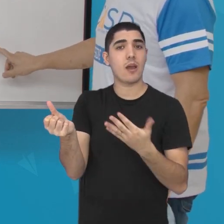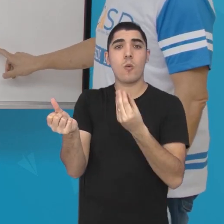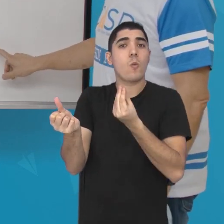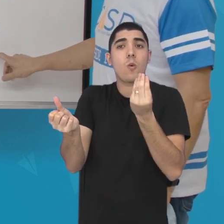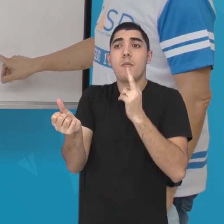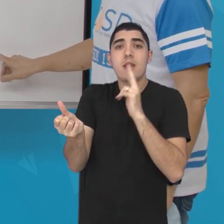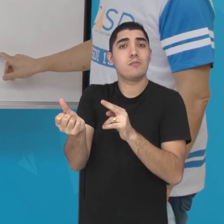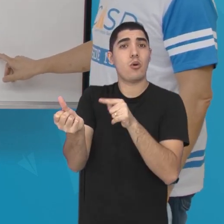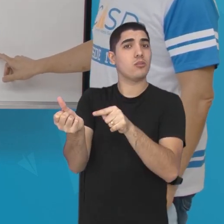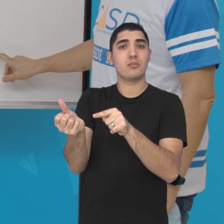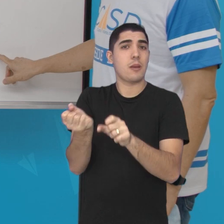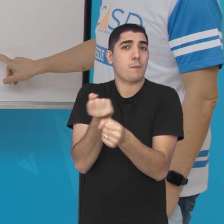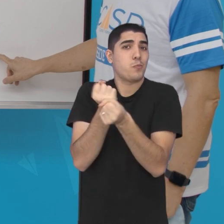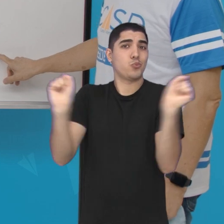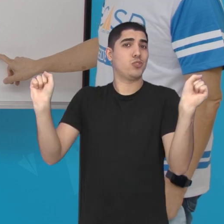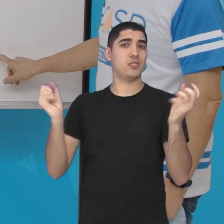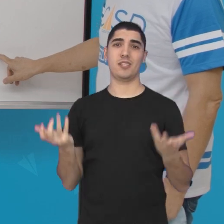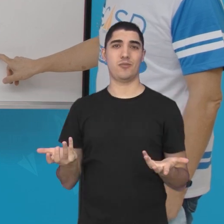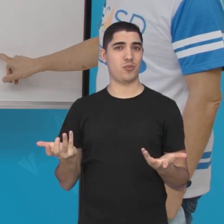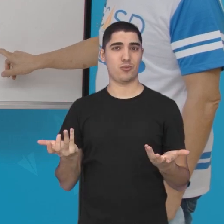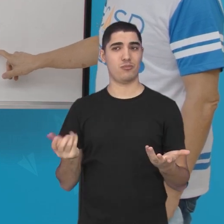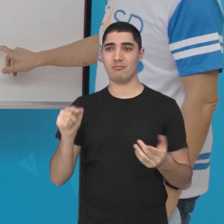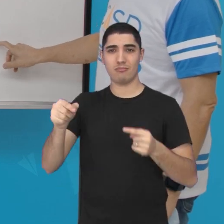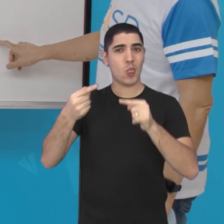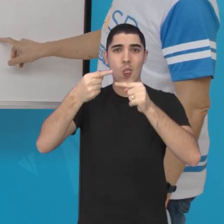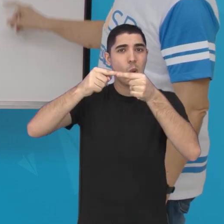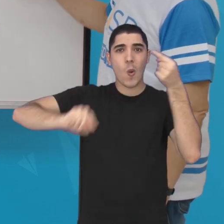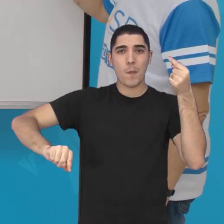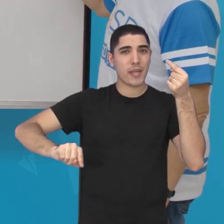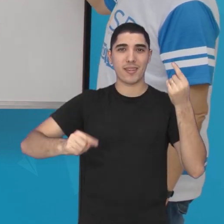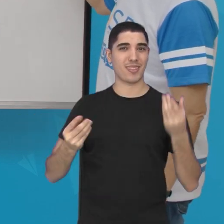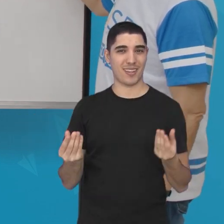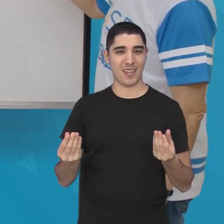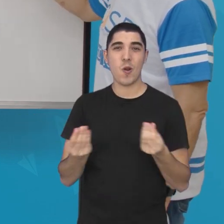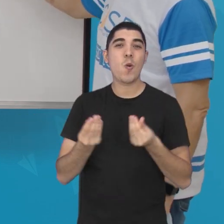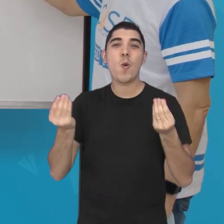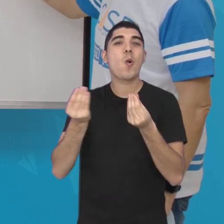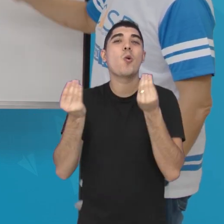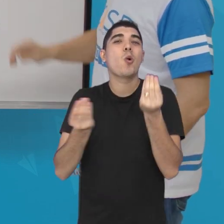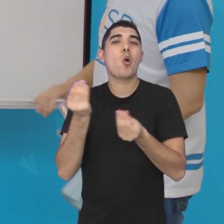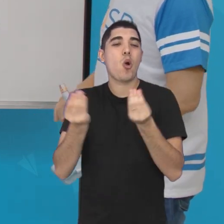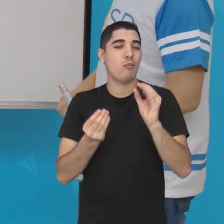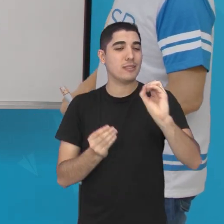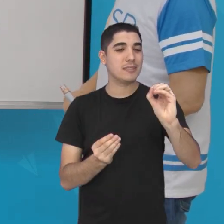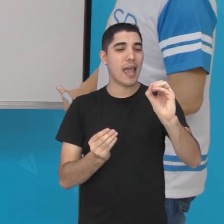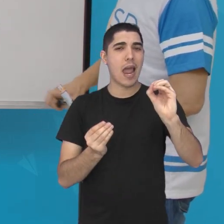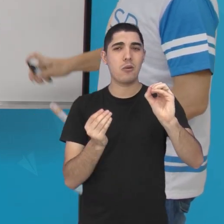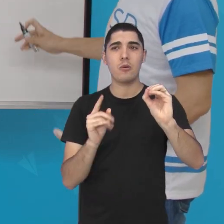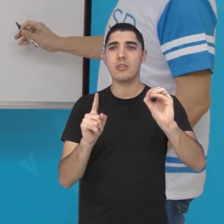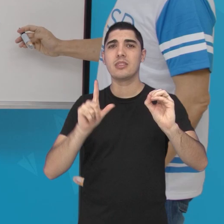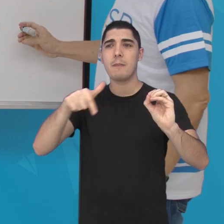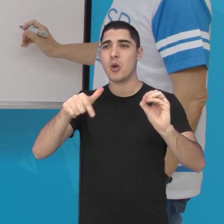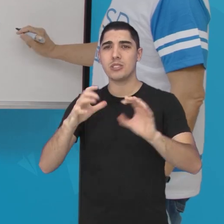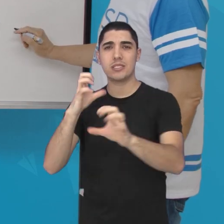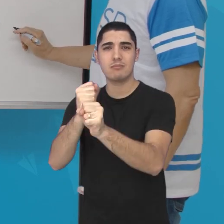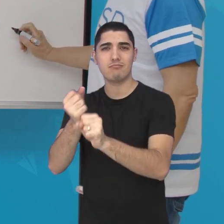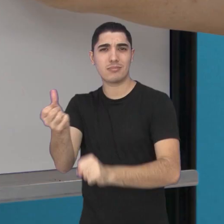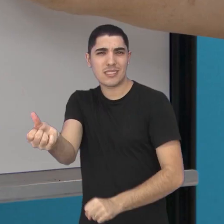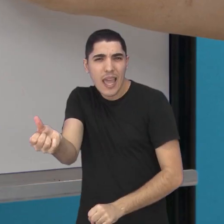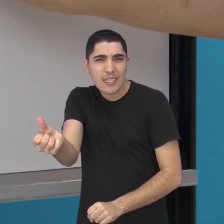não tem solução, isso aqui é uma impossibilidade. Isso aqui é esse caso aqui que não tem nenhuma solução. A gente indica